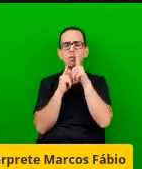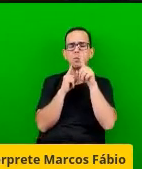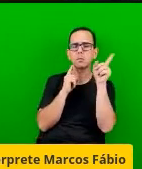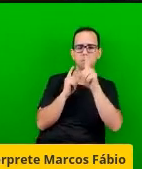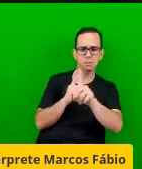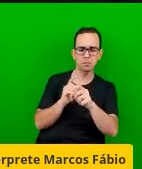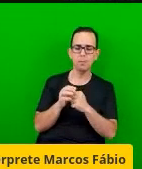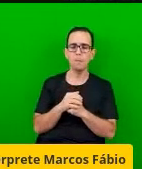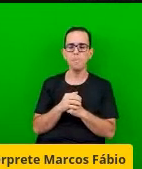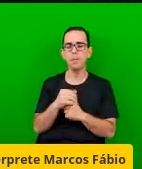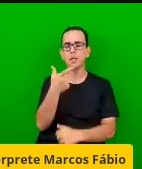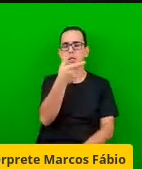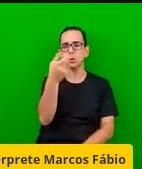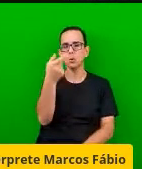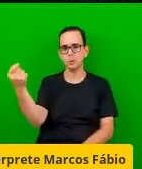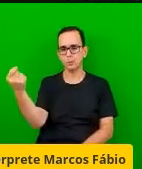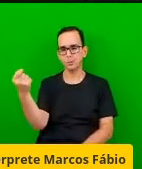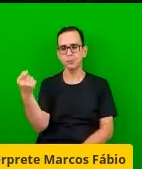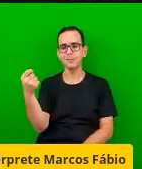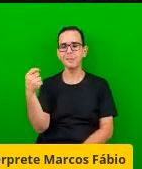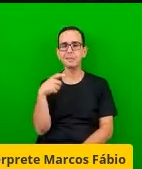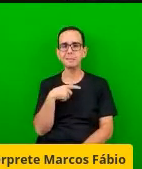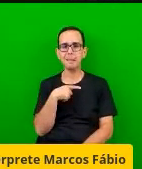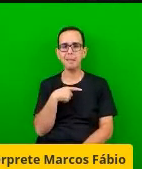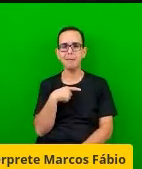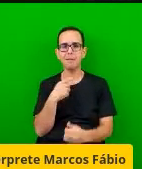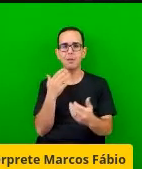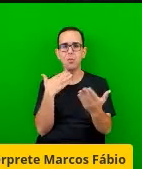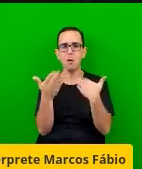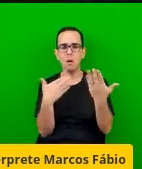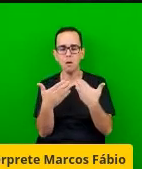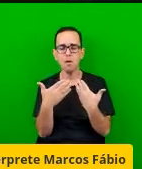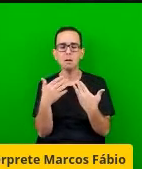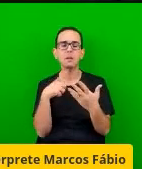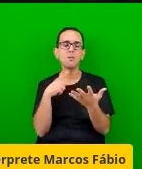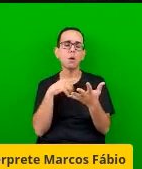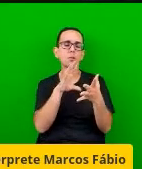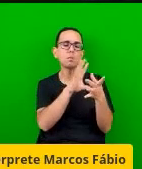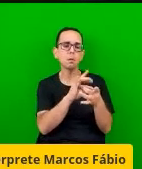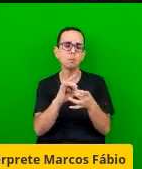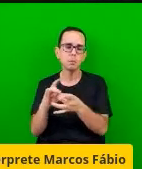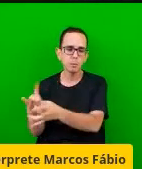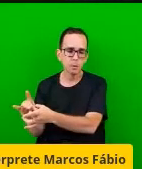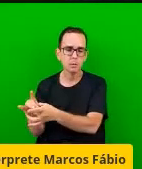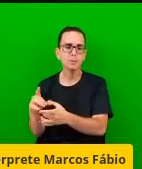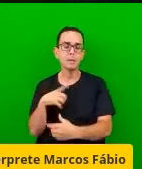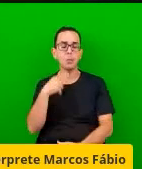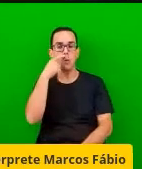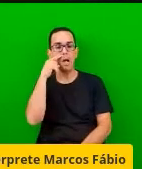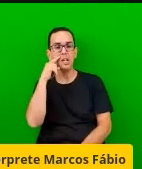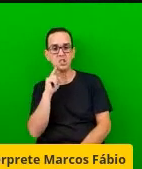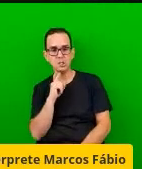Em 2000, teve um fórum que esses acordos foram costurados. Então, a China costurou com mais de